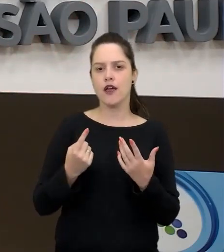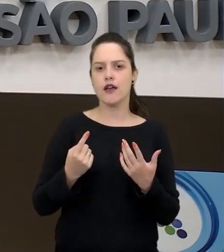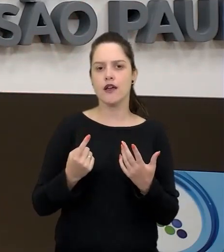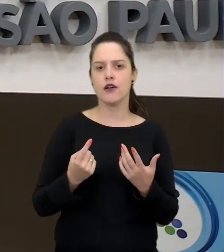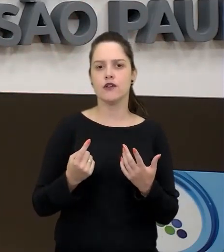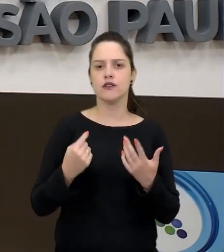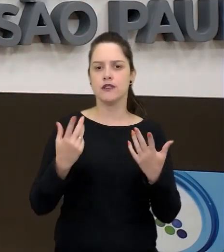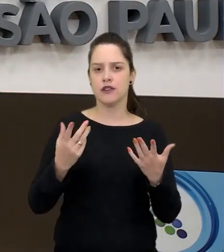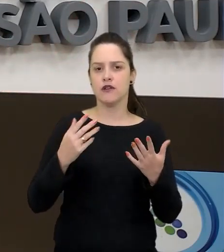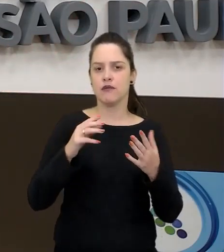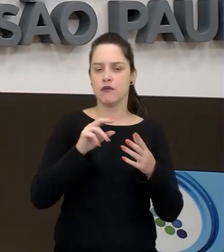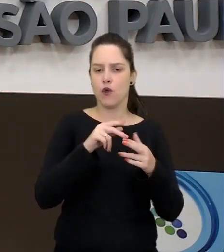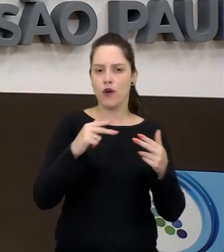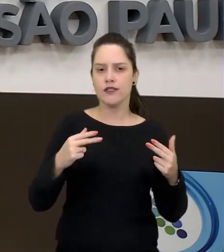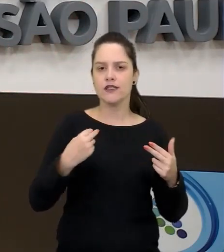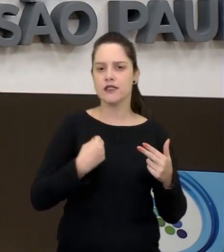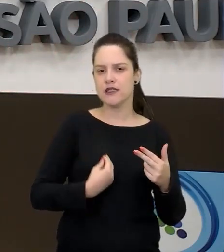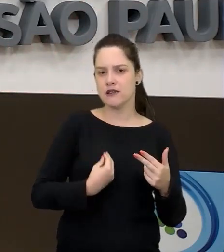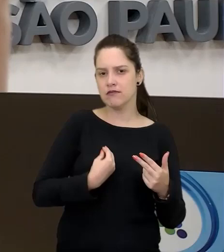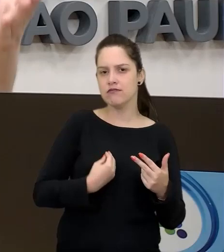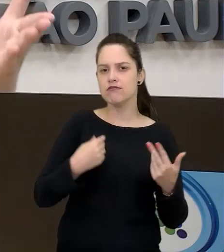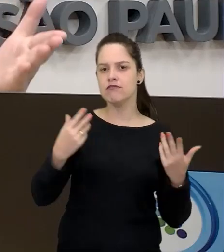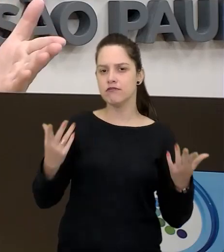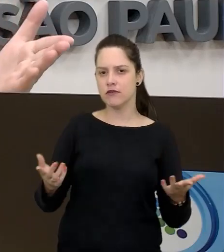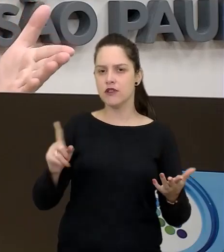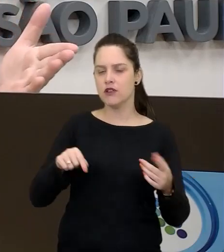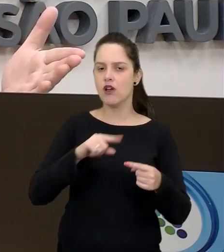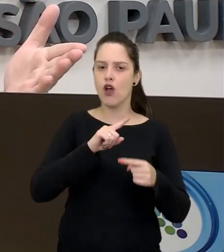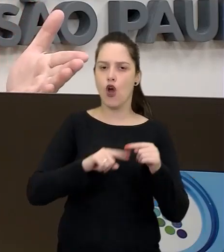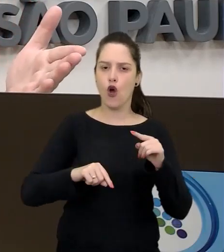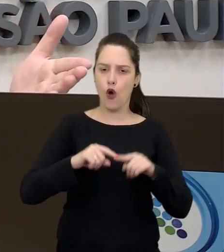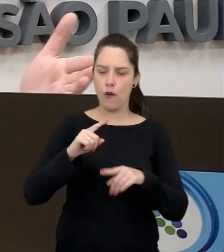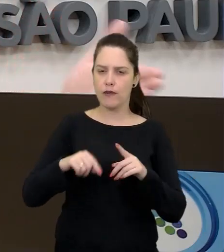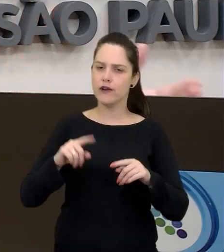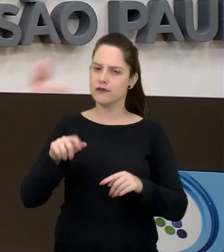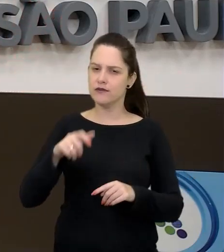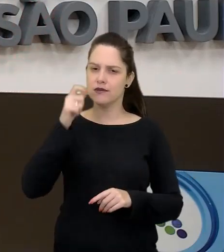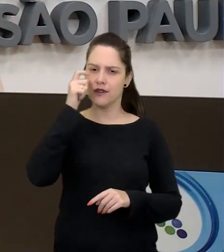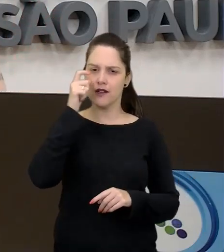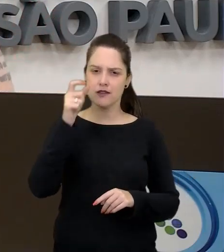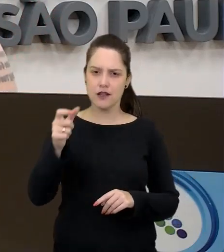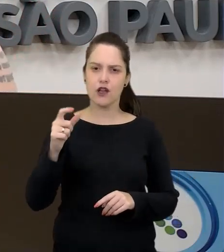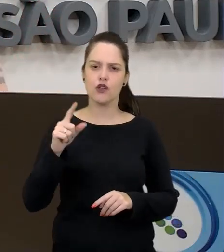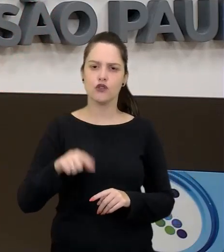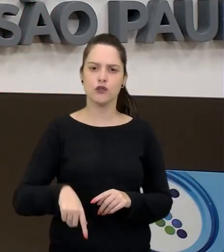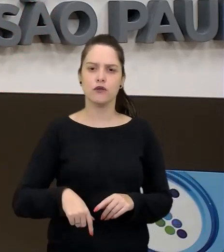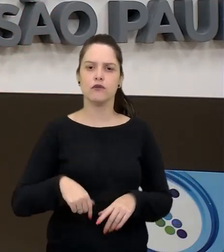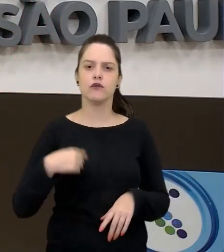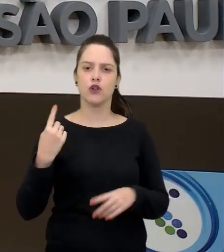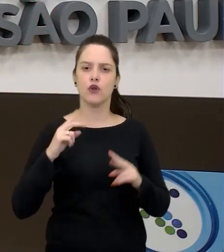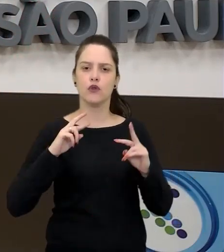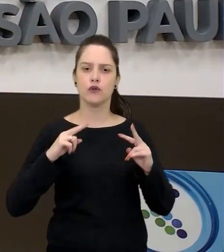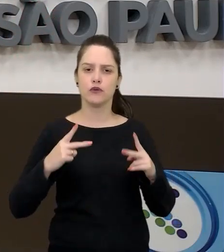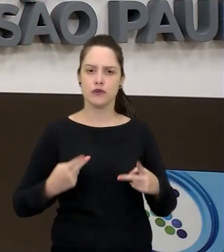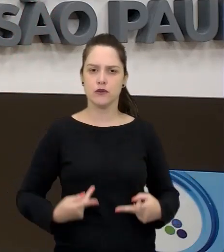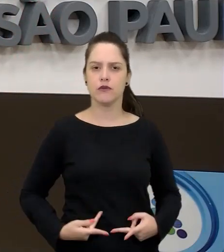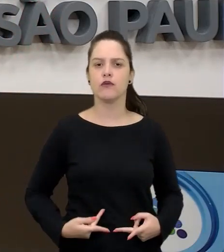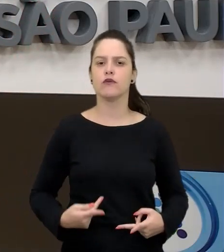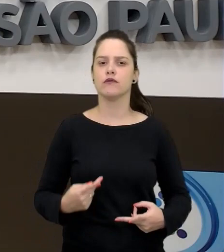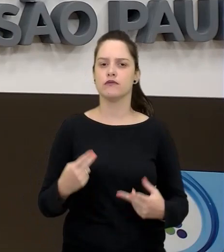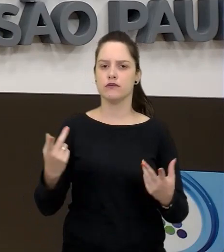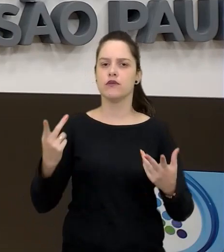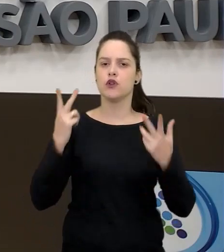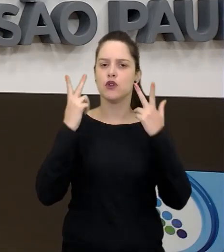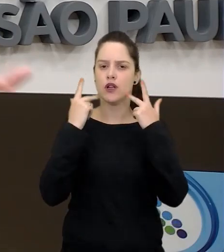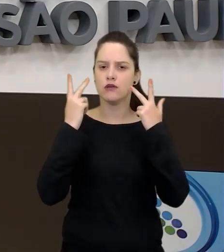de physis. E justamente a physis foi o primeiro objeto de interesse da filosofia. Então, os filósofos lá, os naturais, se